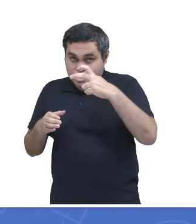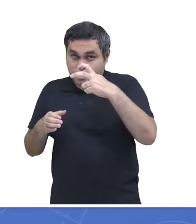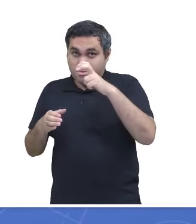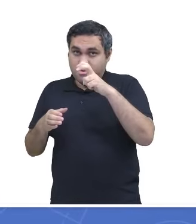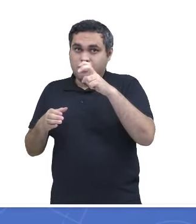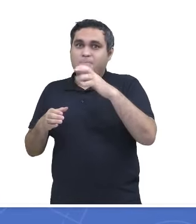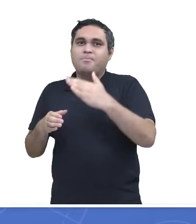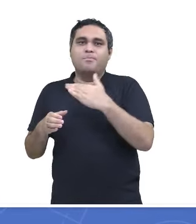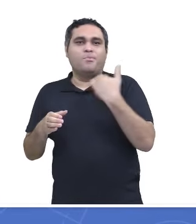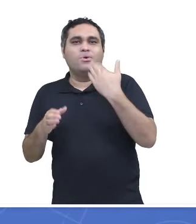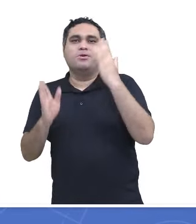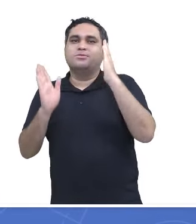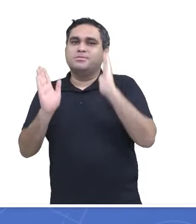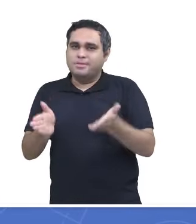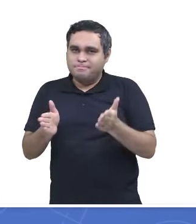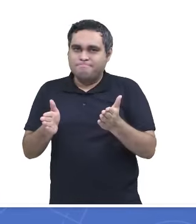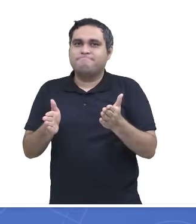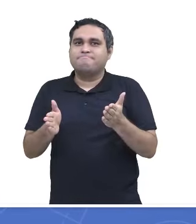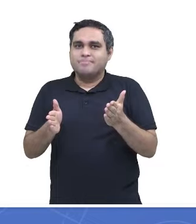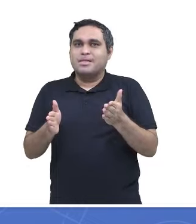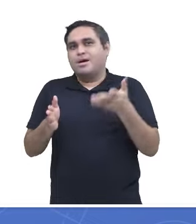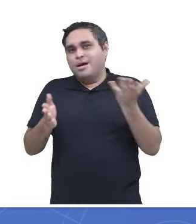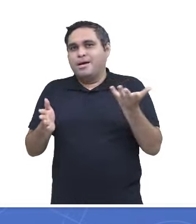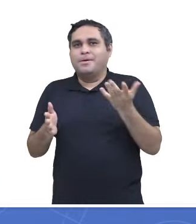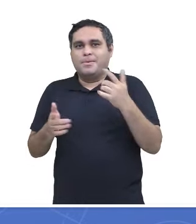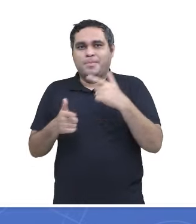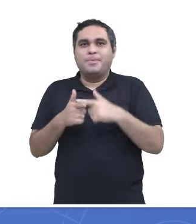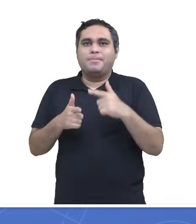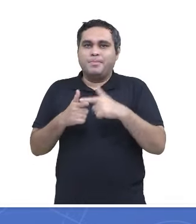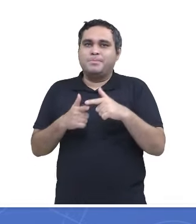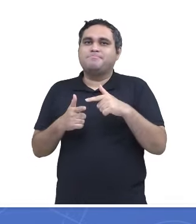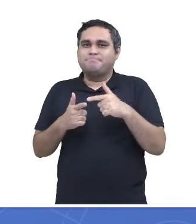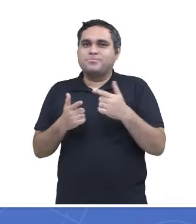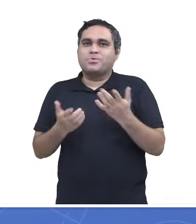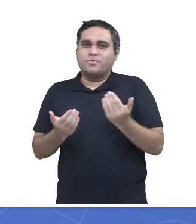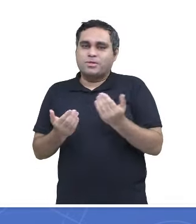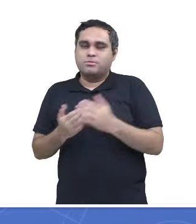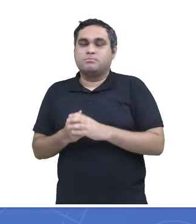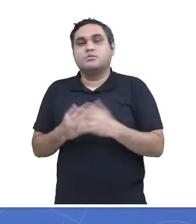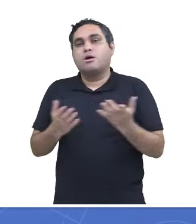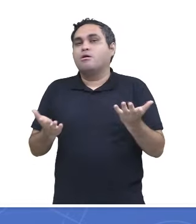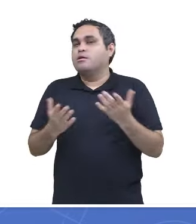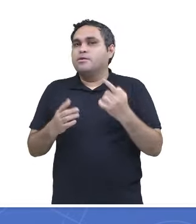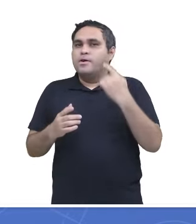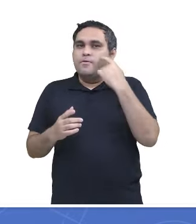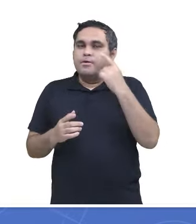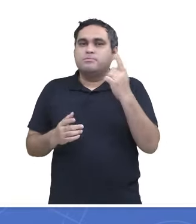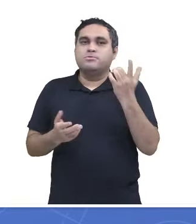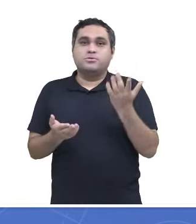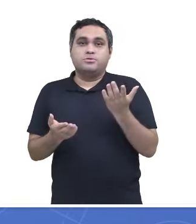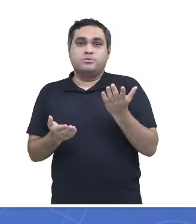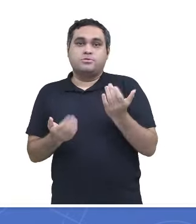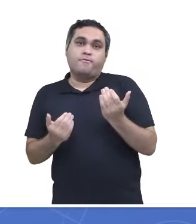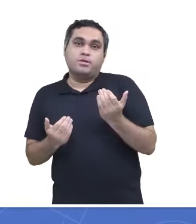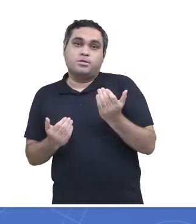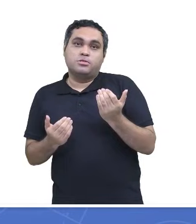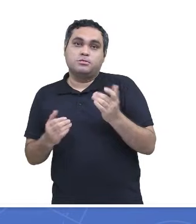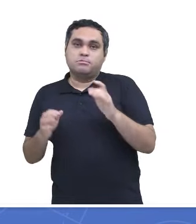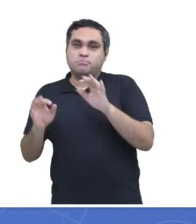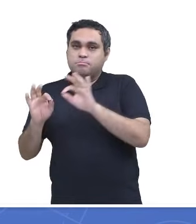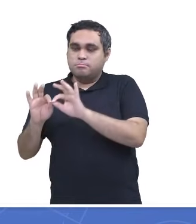da juventude brasileira. E agora nós vamos, então, trabalhar a juventude como a